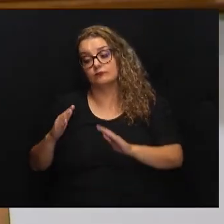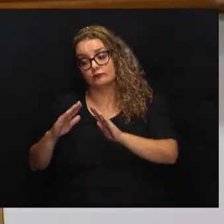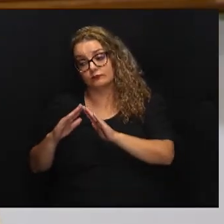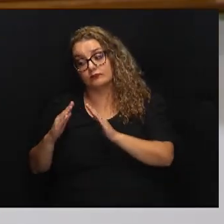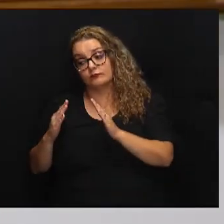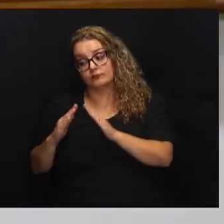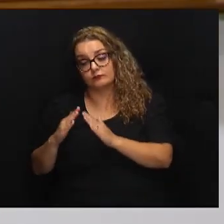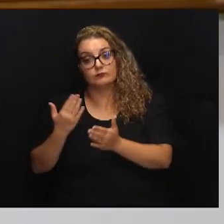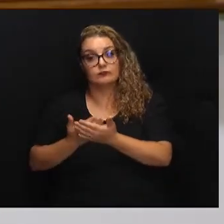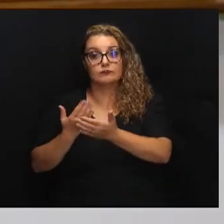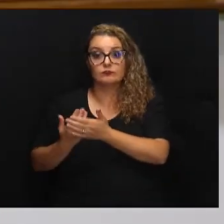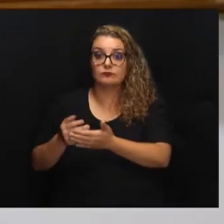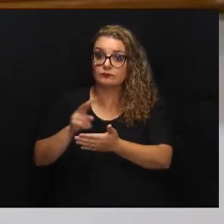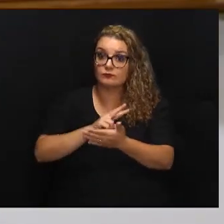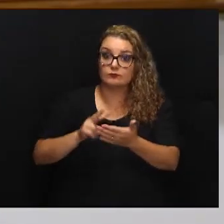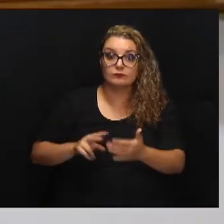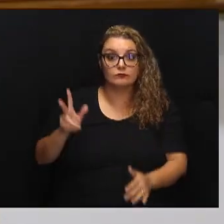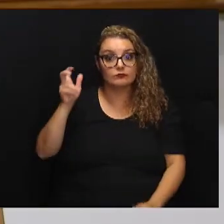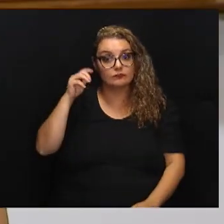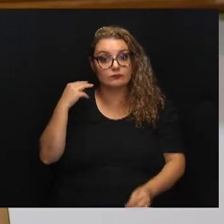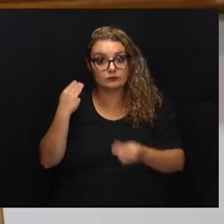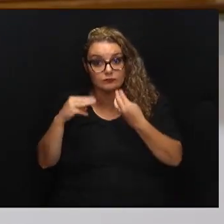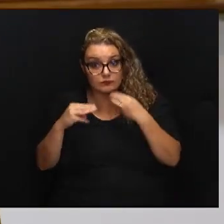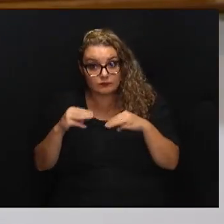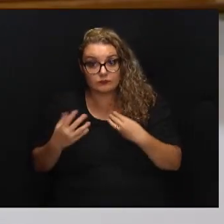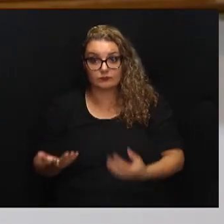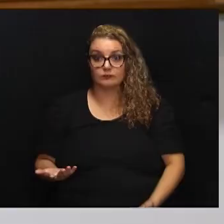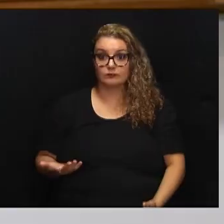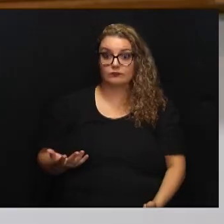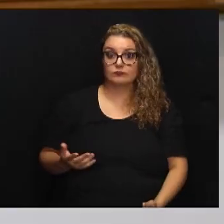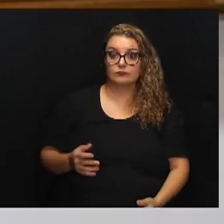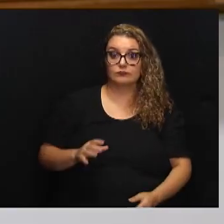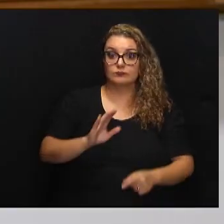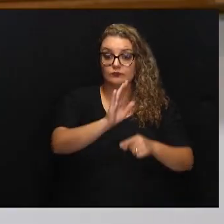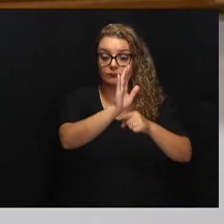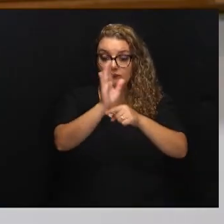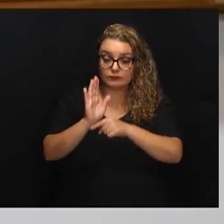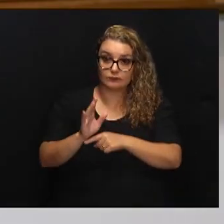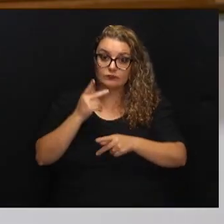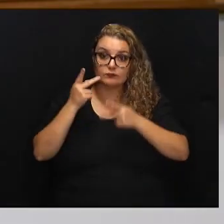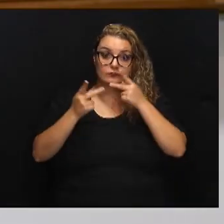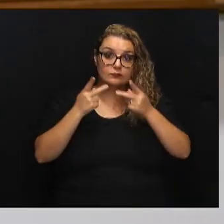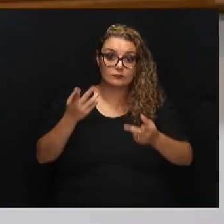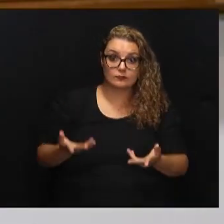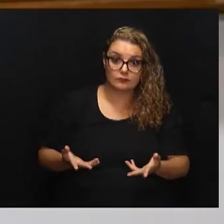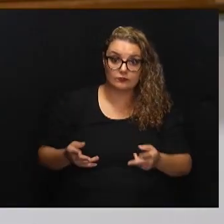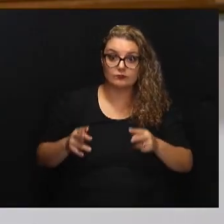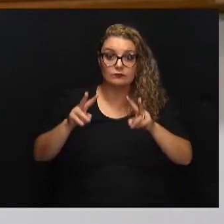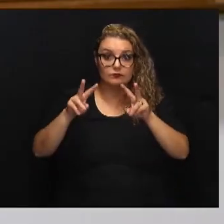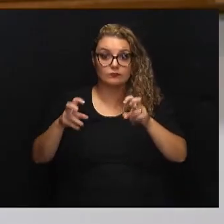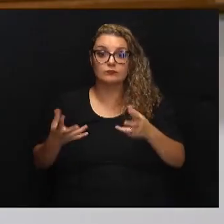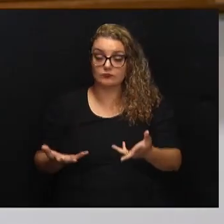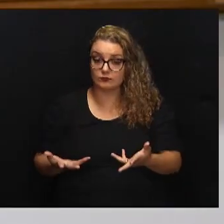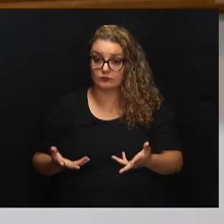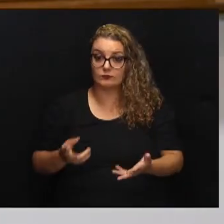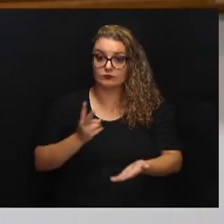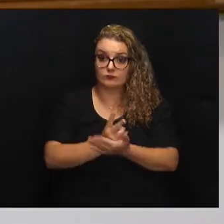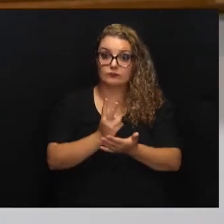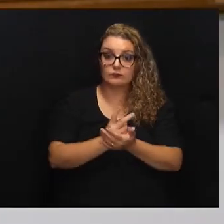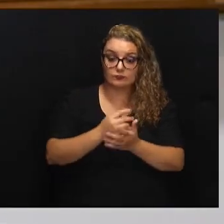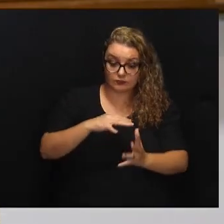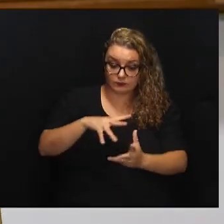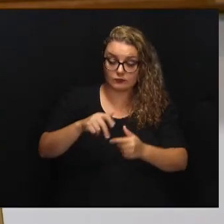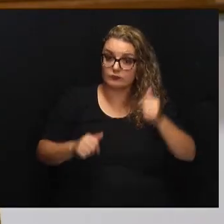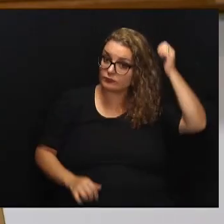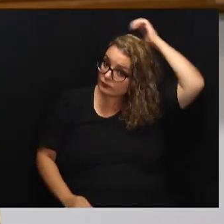ler livros, você escutar música, você assistir filmes que falam sobre temáticas que estão sempre no mundo, né? Que